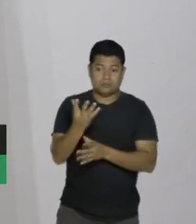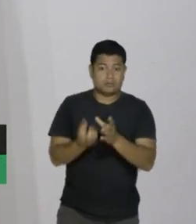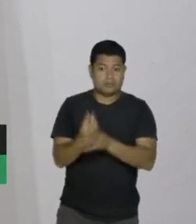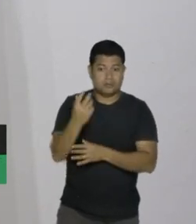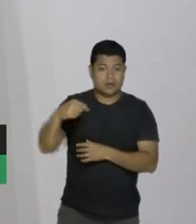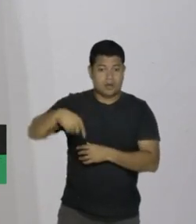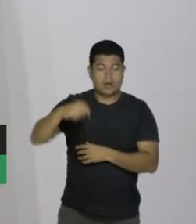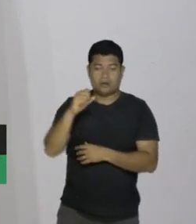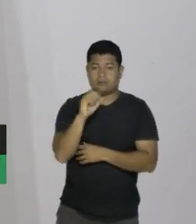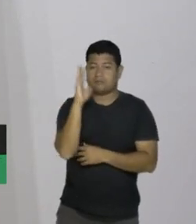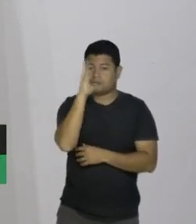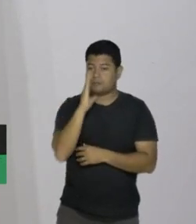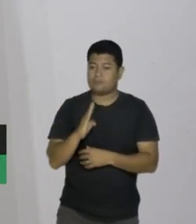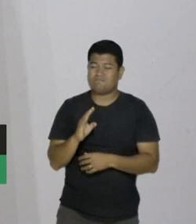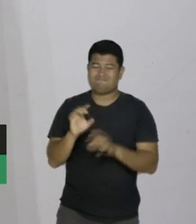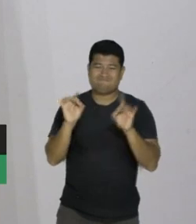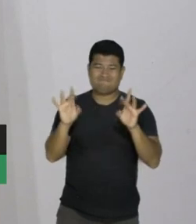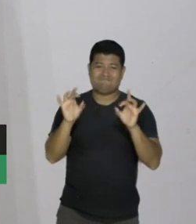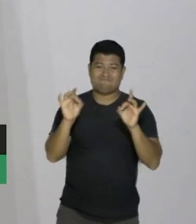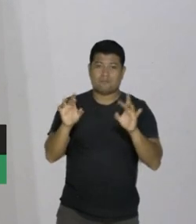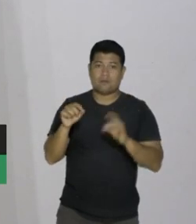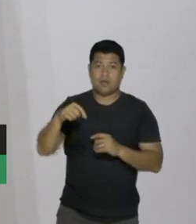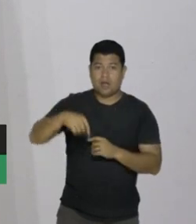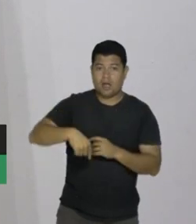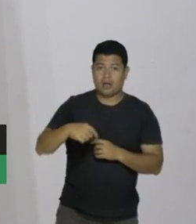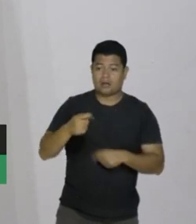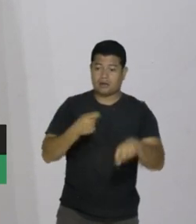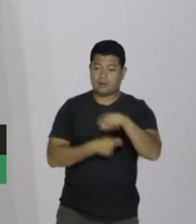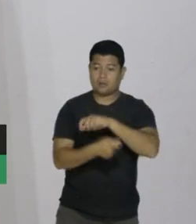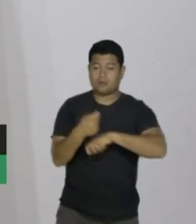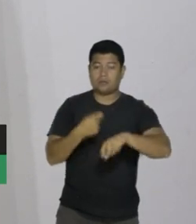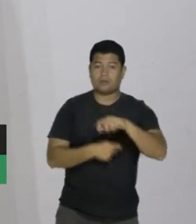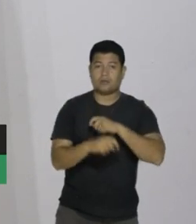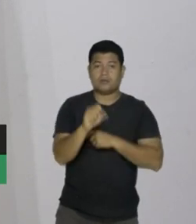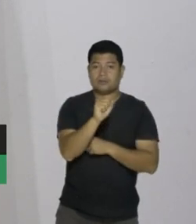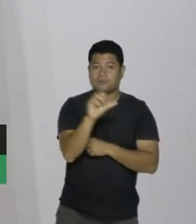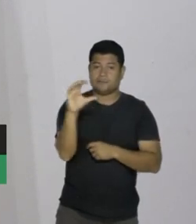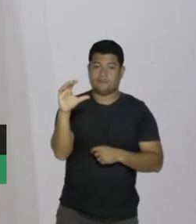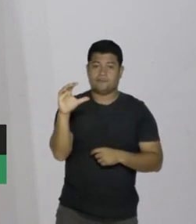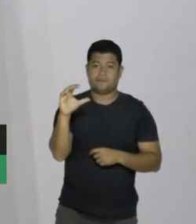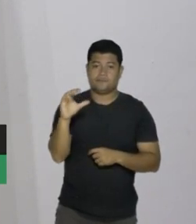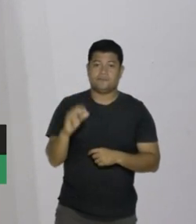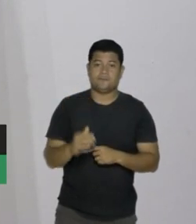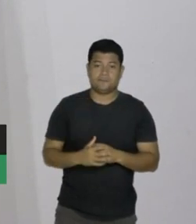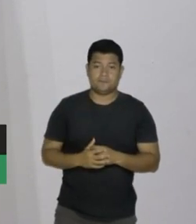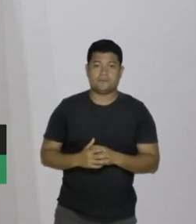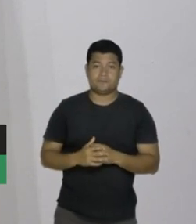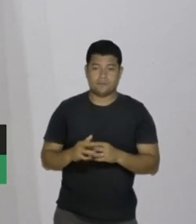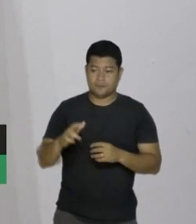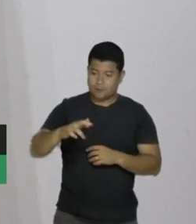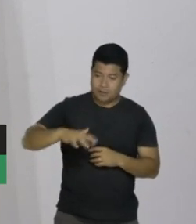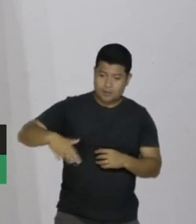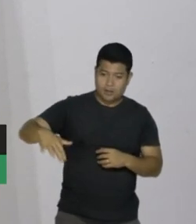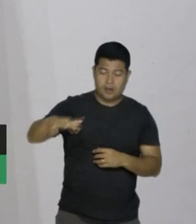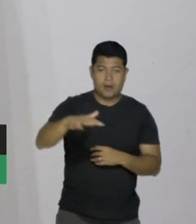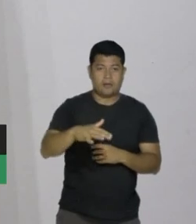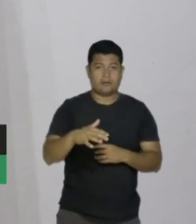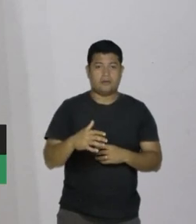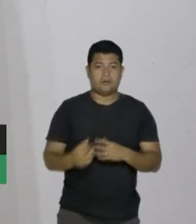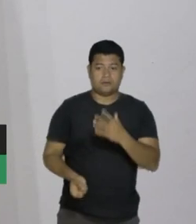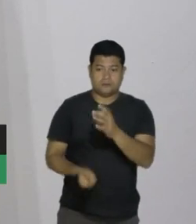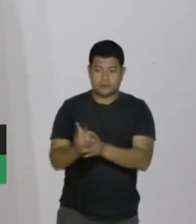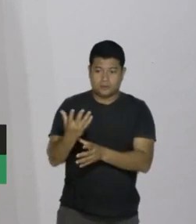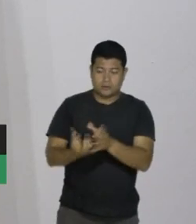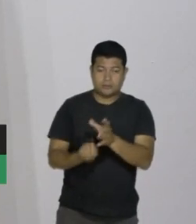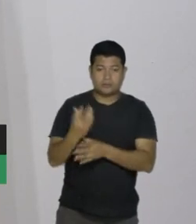mas especialmente coloca em risco a economia de Santa Catarina e da região grande produtora